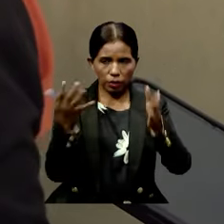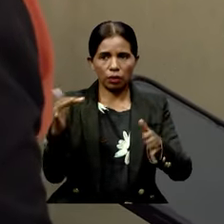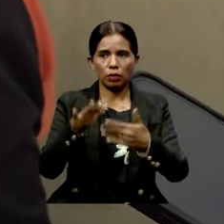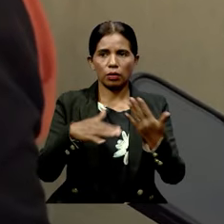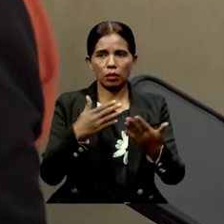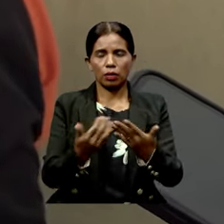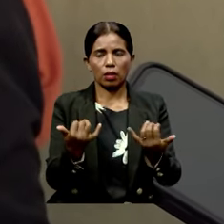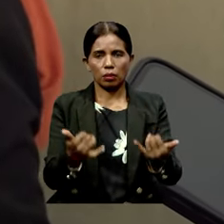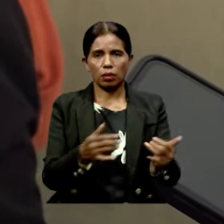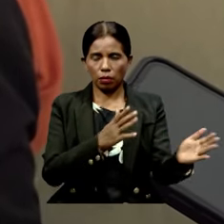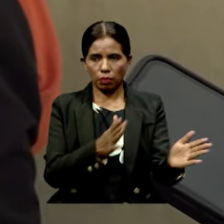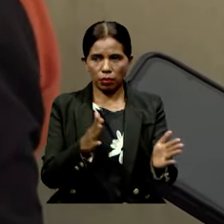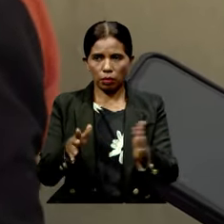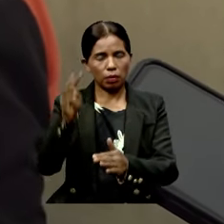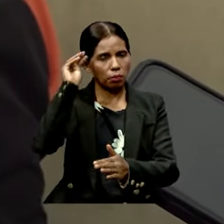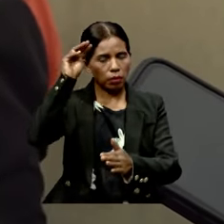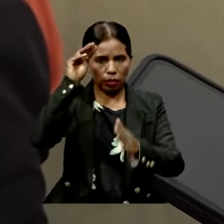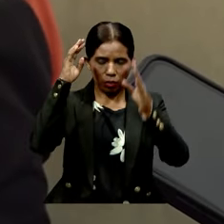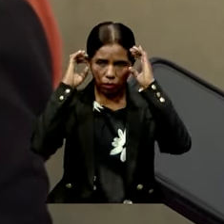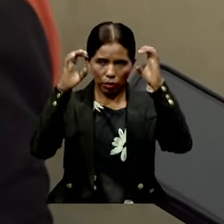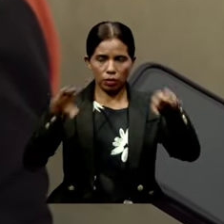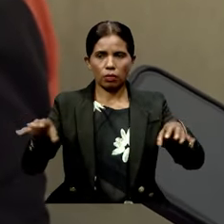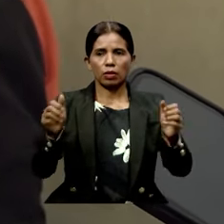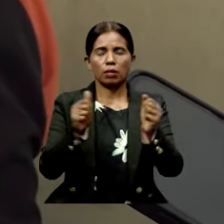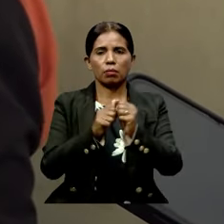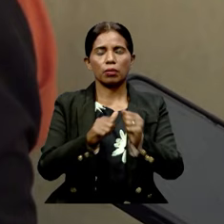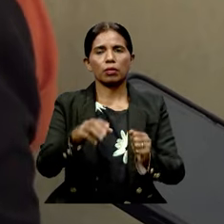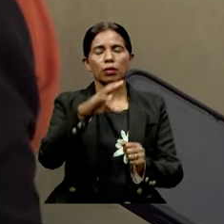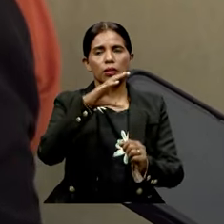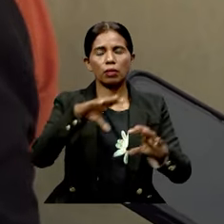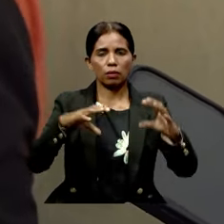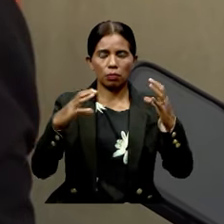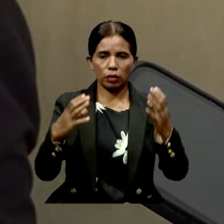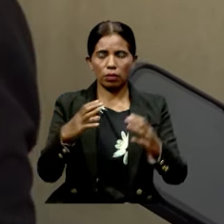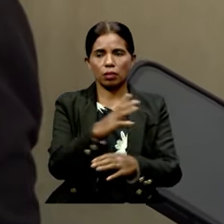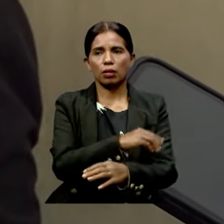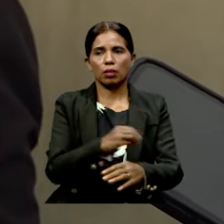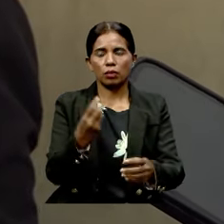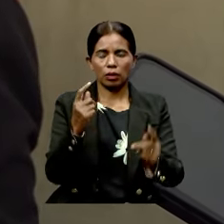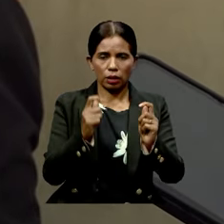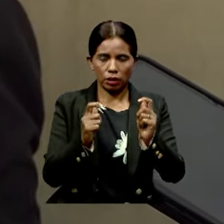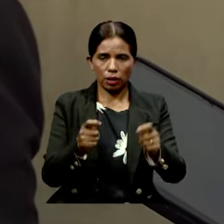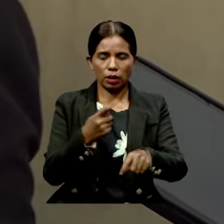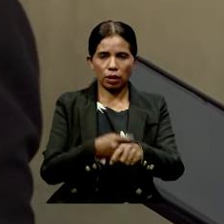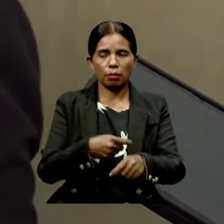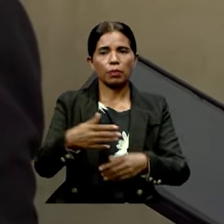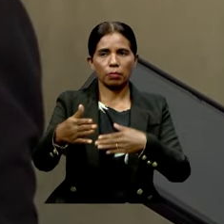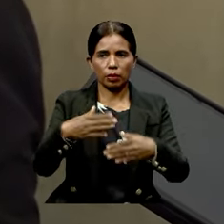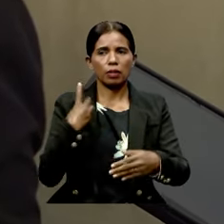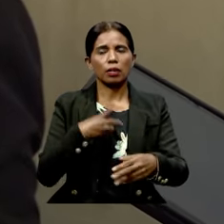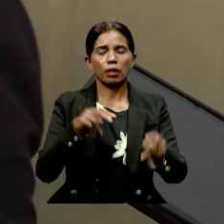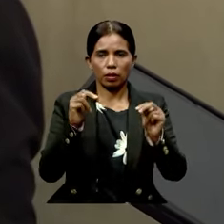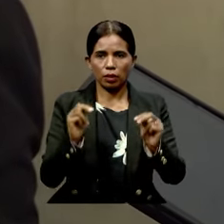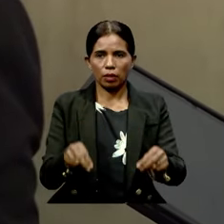Agora, processo Ministério da Educação, Serviço à Comissão de Função Pública, atualiza teste de tempo para que te espera cada pelo menos